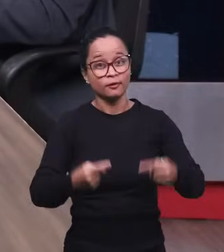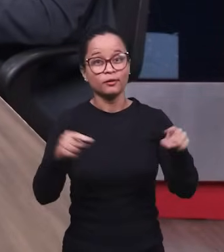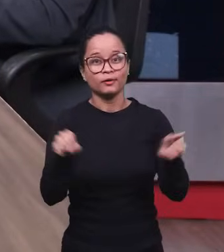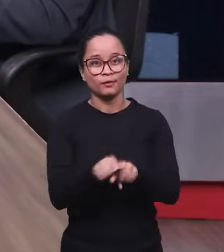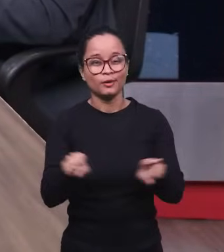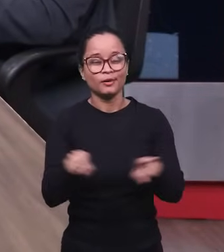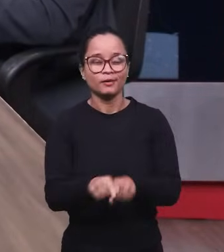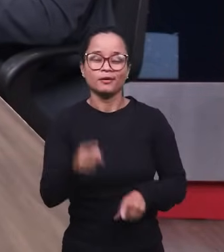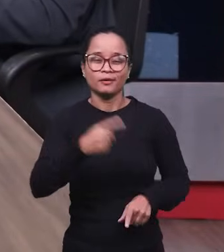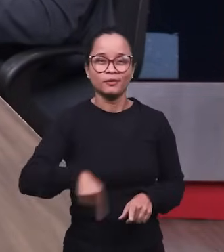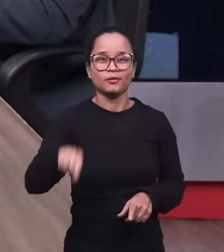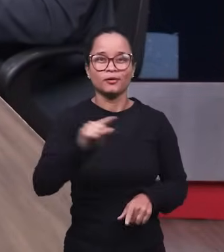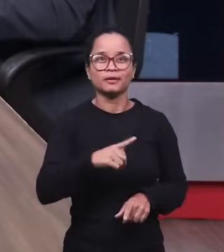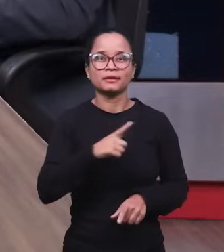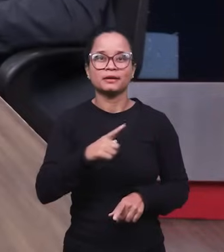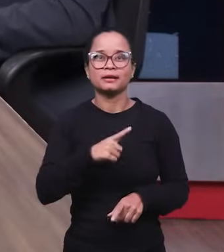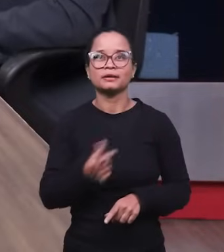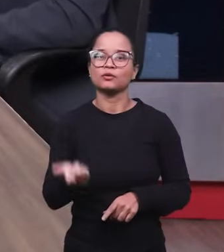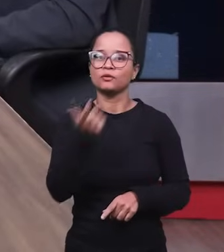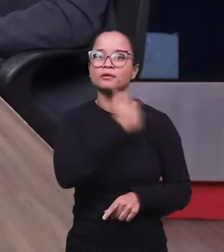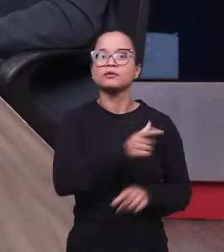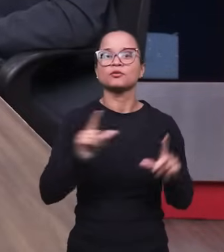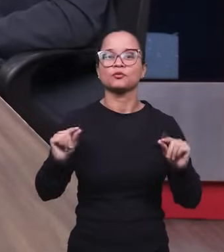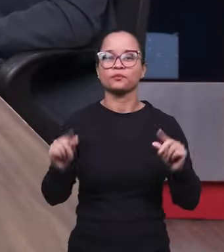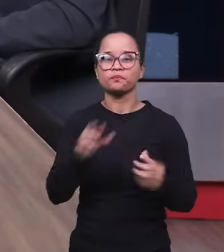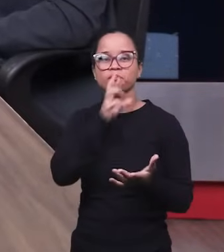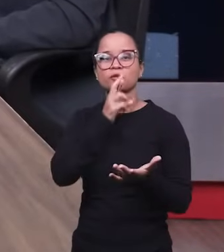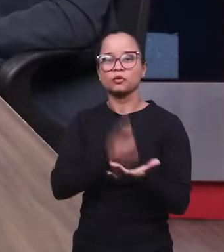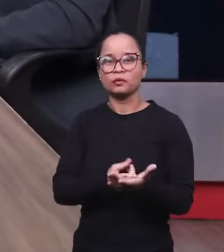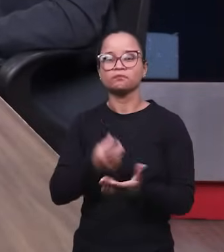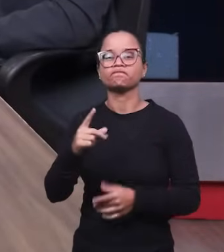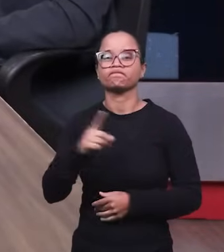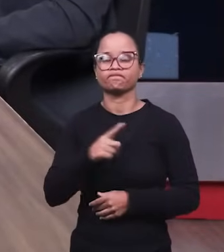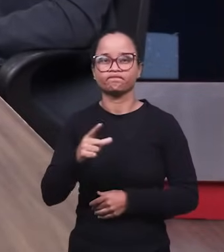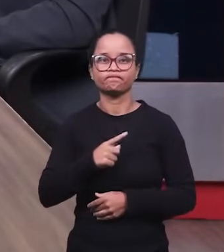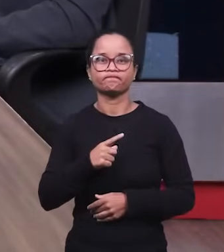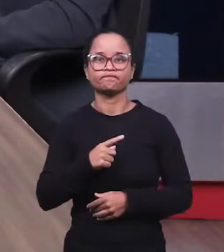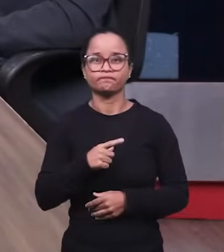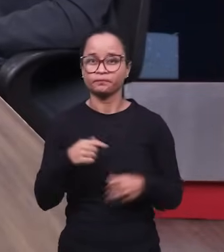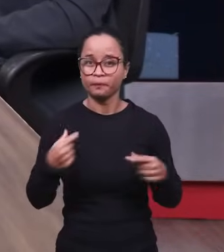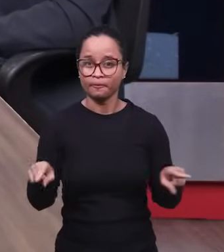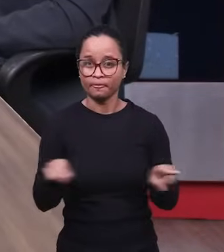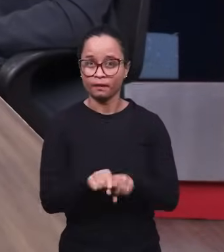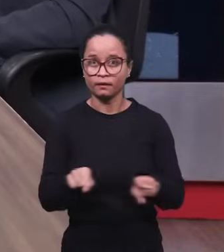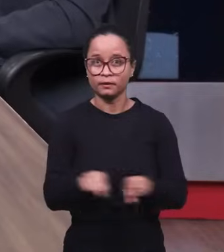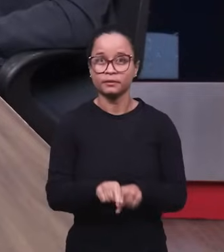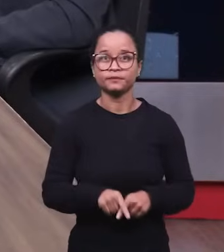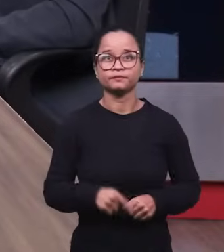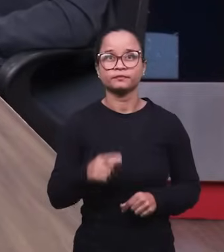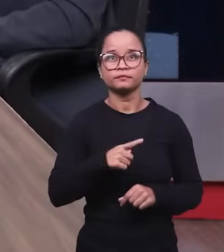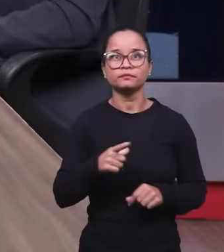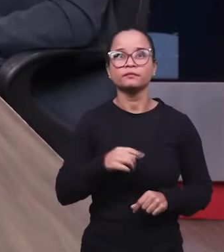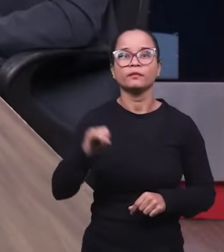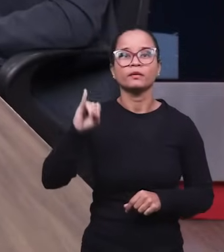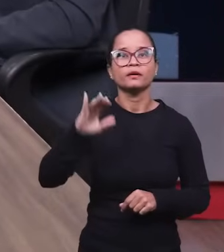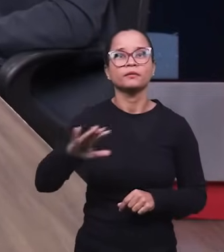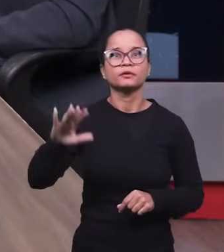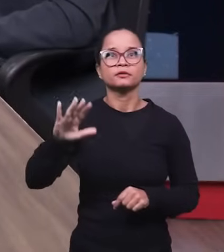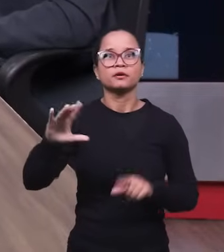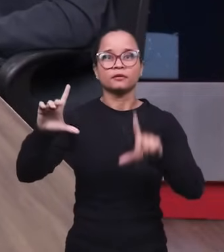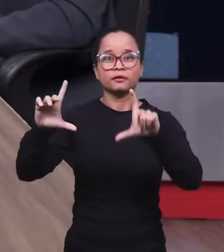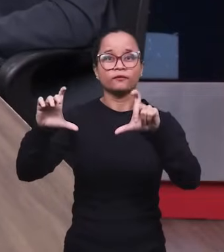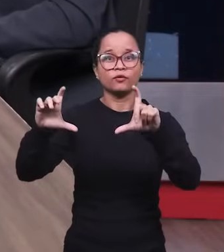desafio também que nós enfrentamos e estamos tendo ali resultados. Sem contar, nós podemos ver aqui a foto, né, o pastor